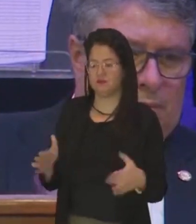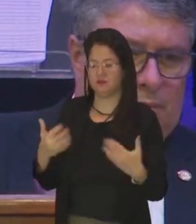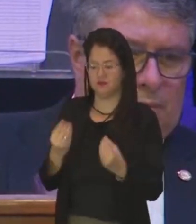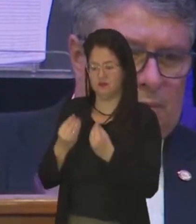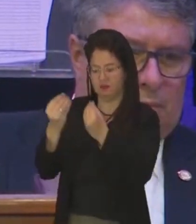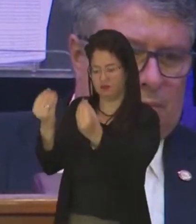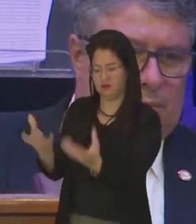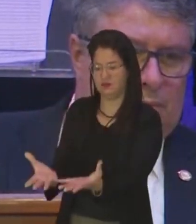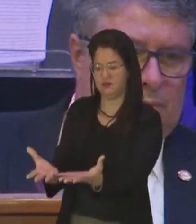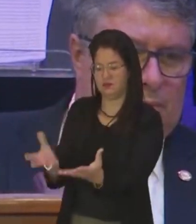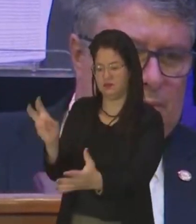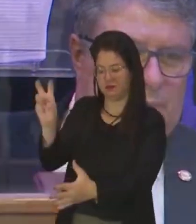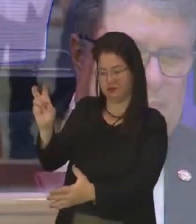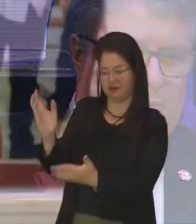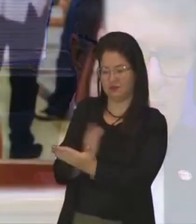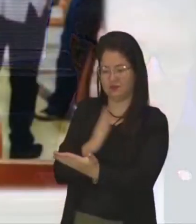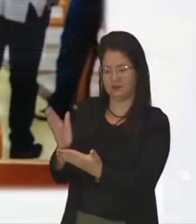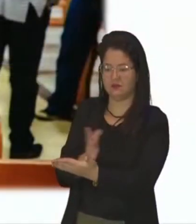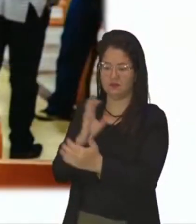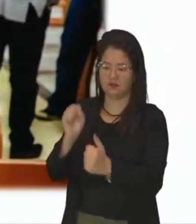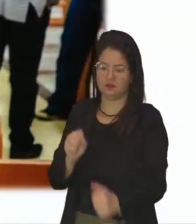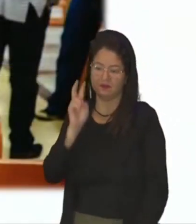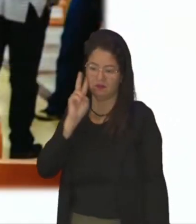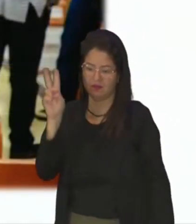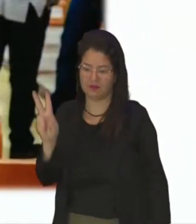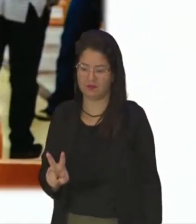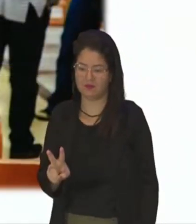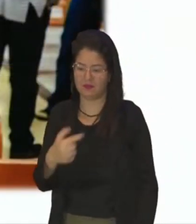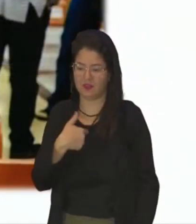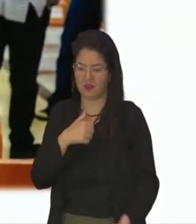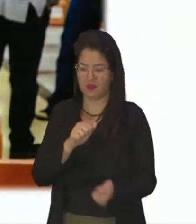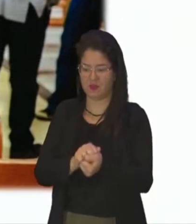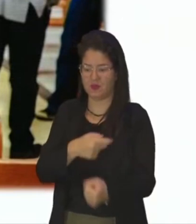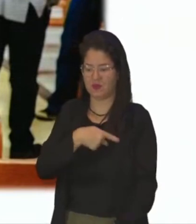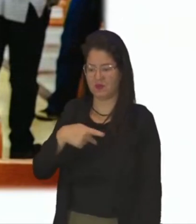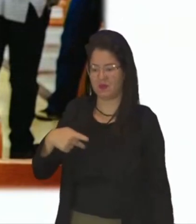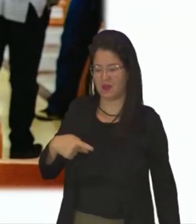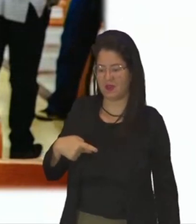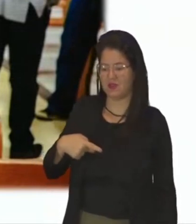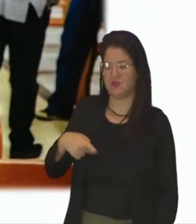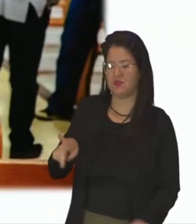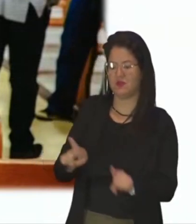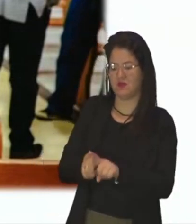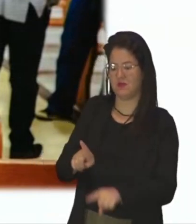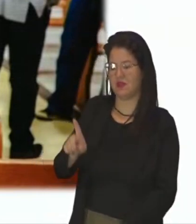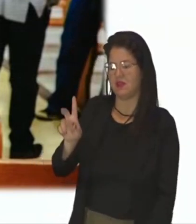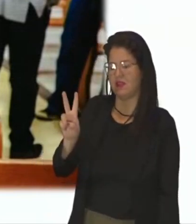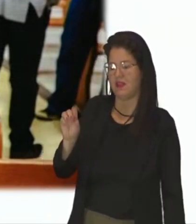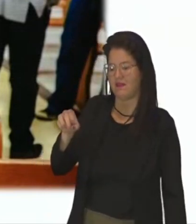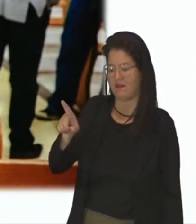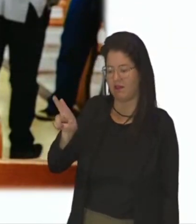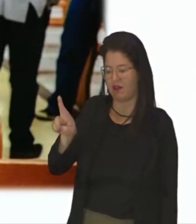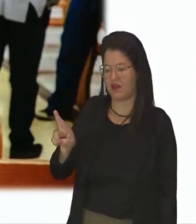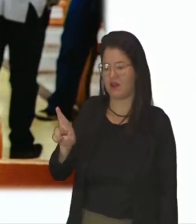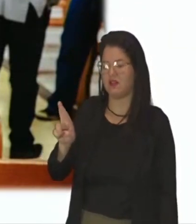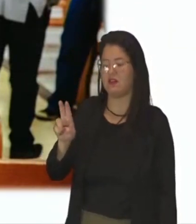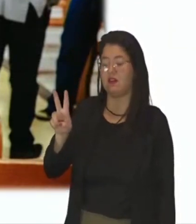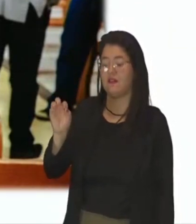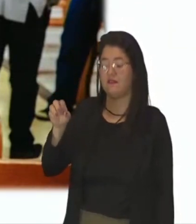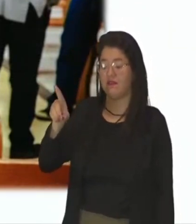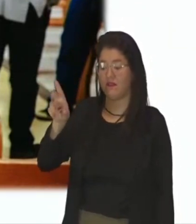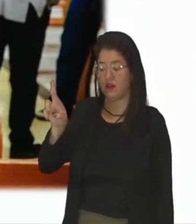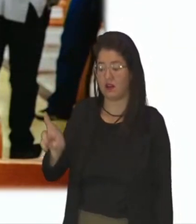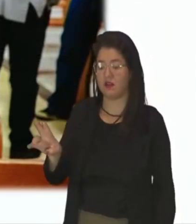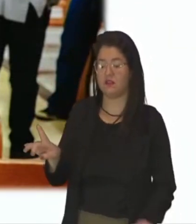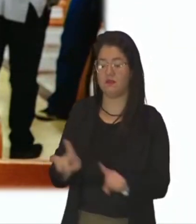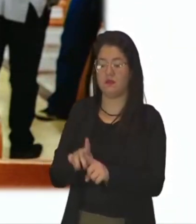do Pentateuco, né, os irmãos podem ver, eu com o pastor Gunther e a irmã Wanda, a sua esposa, e a minha esposa